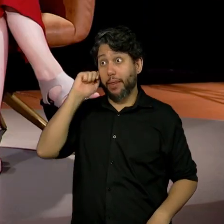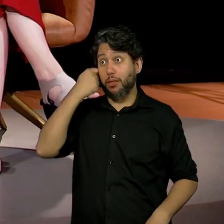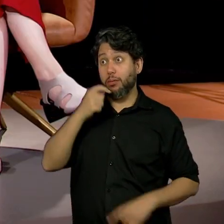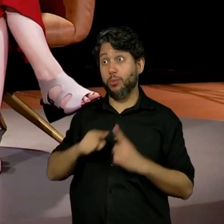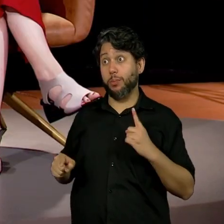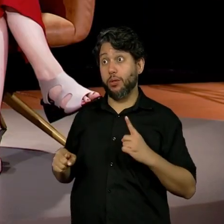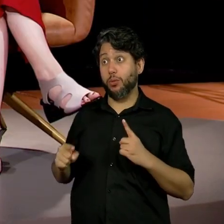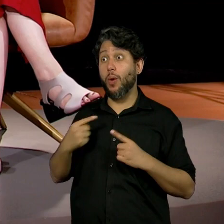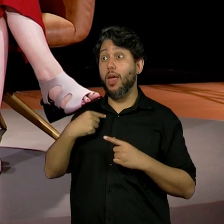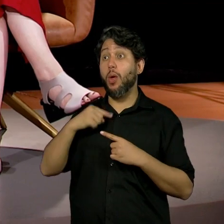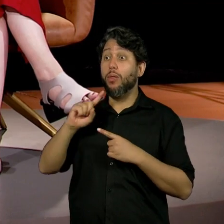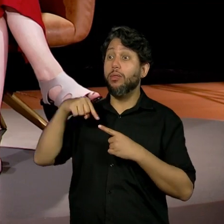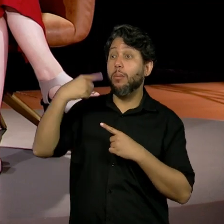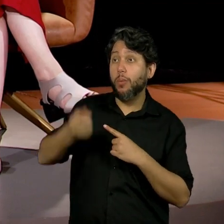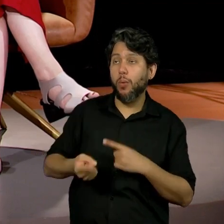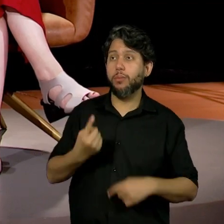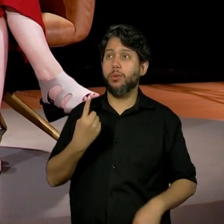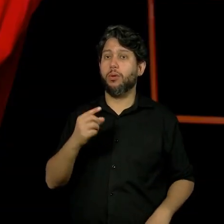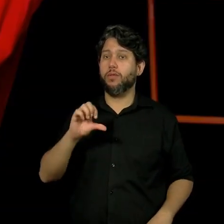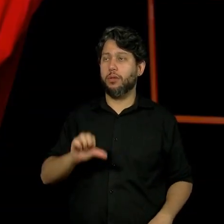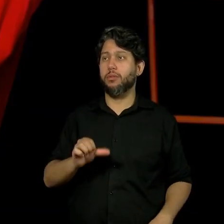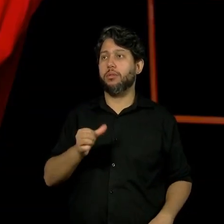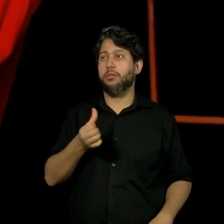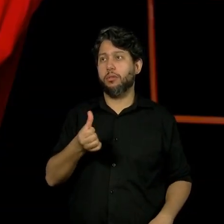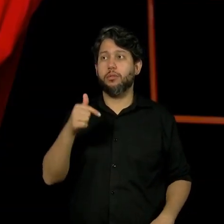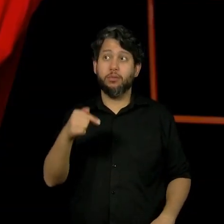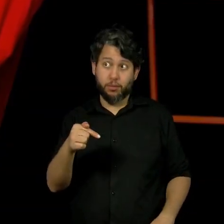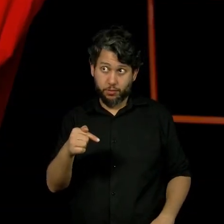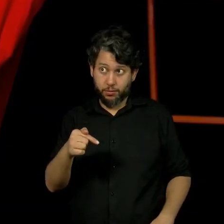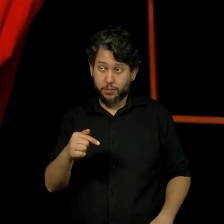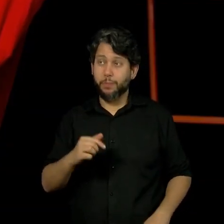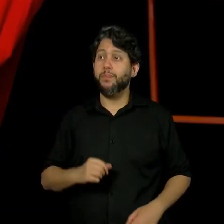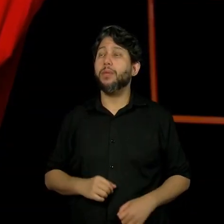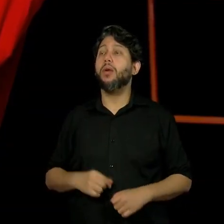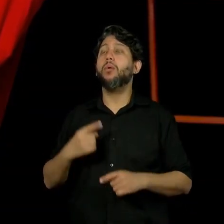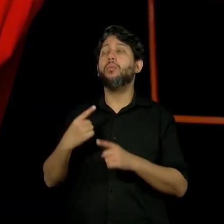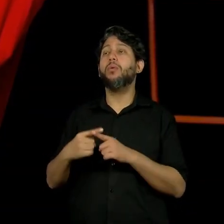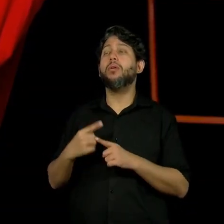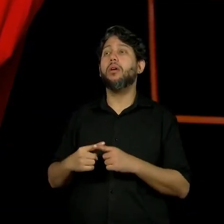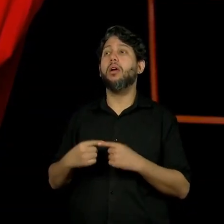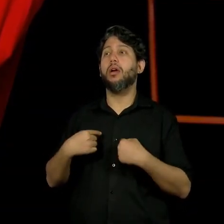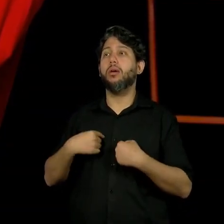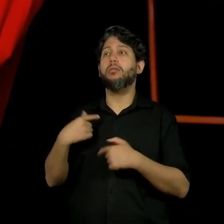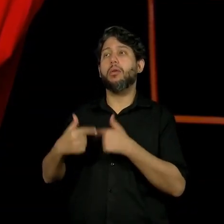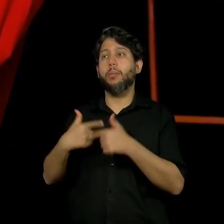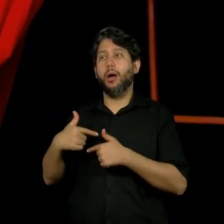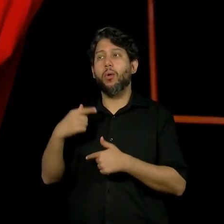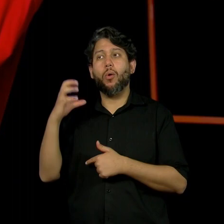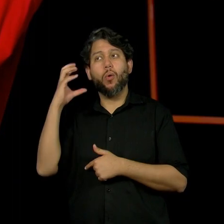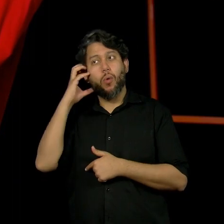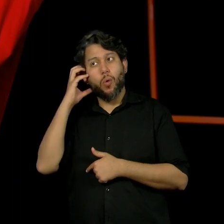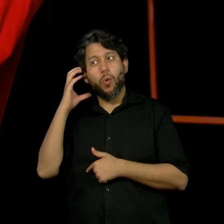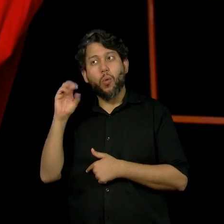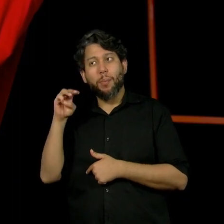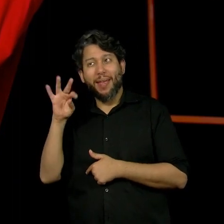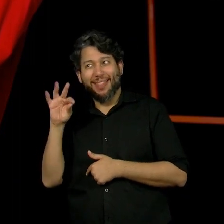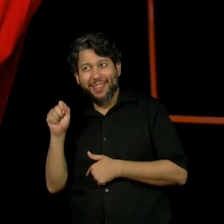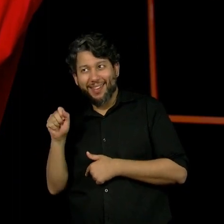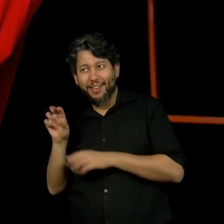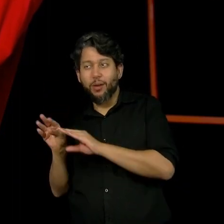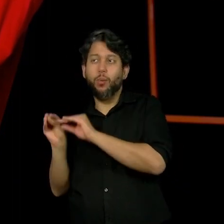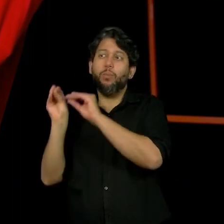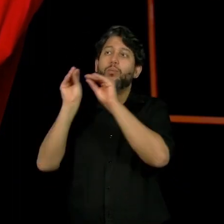cheguei um pouquinho depois, em 67, e já sofri isso na pele, que eu saio da Rádio Cometa, vou para a Jovem Pan, trabalhar com os